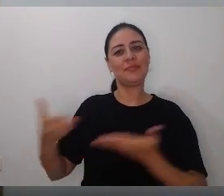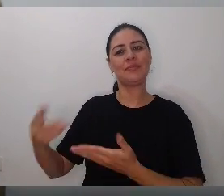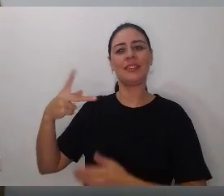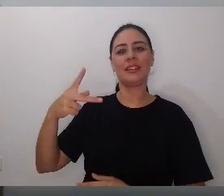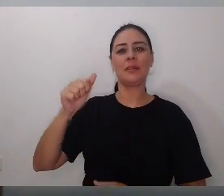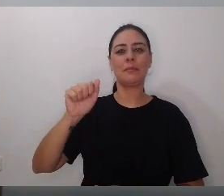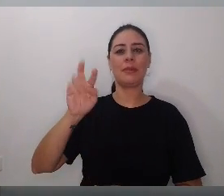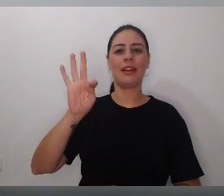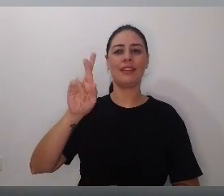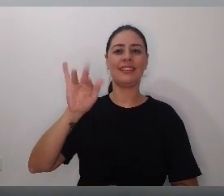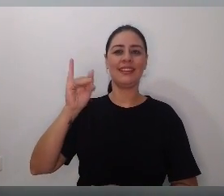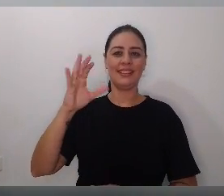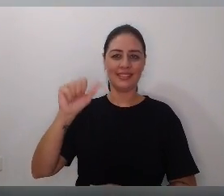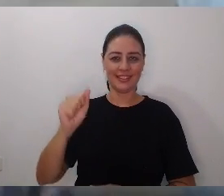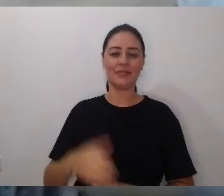passo para a Patrícia.